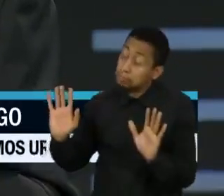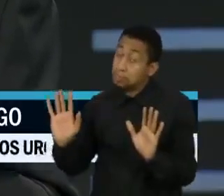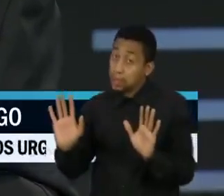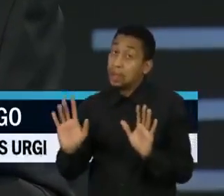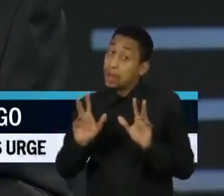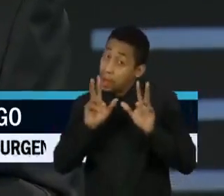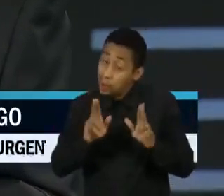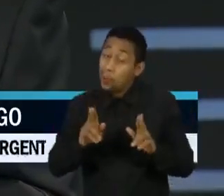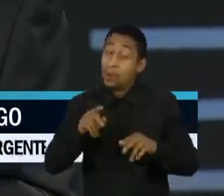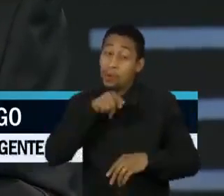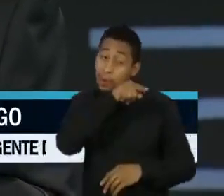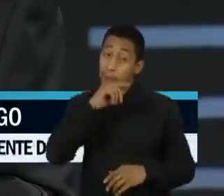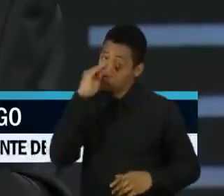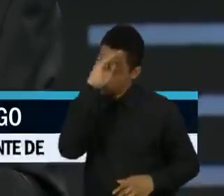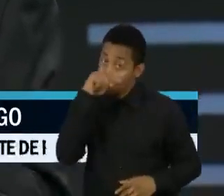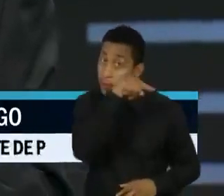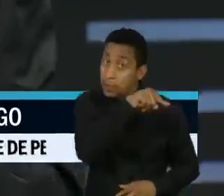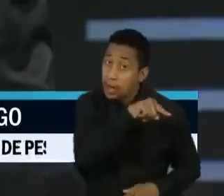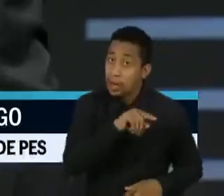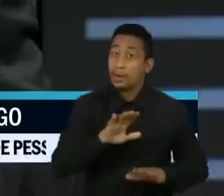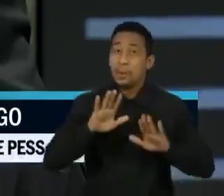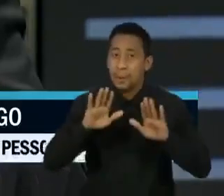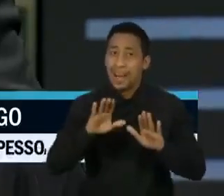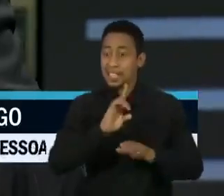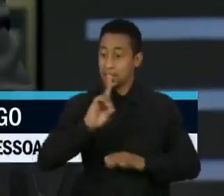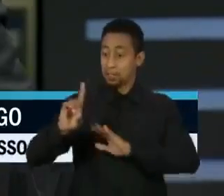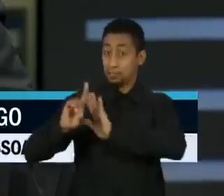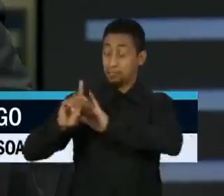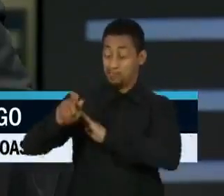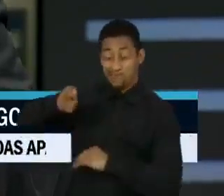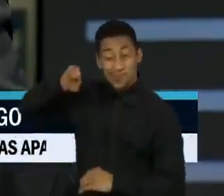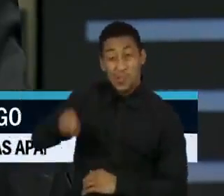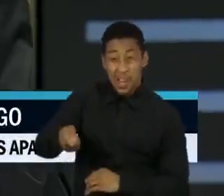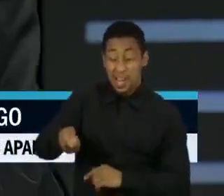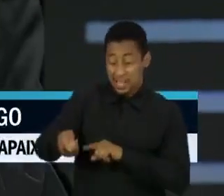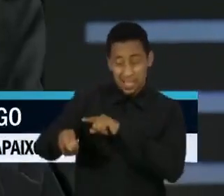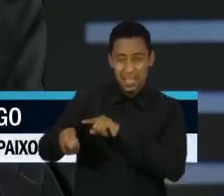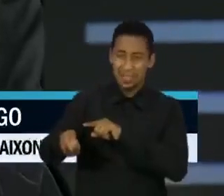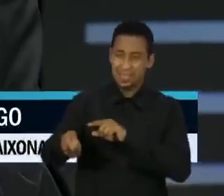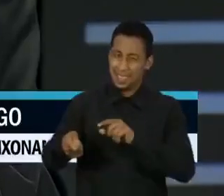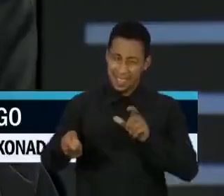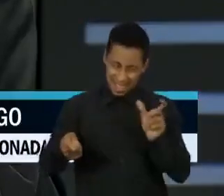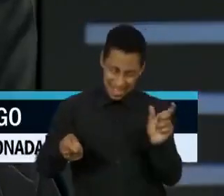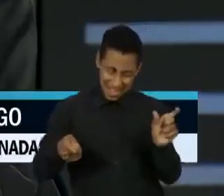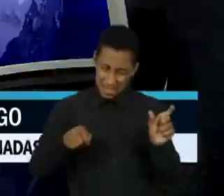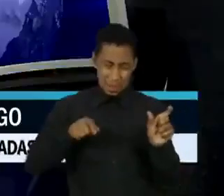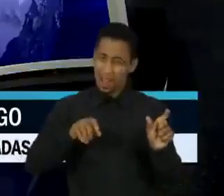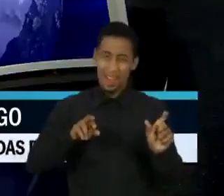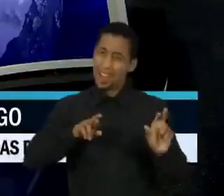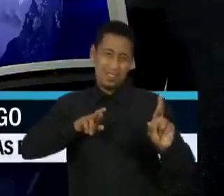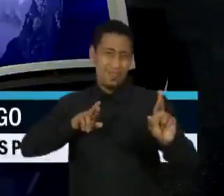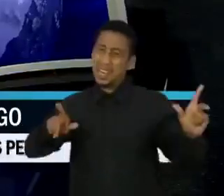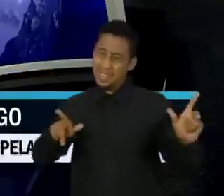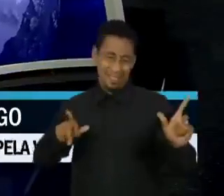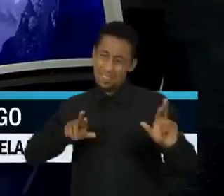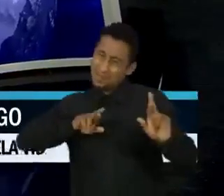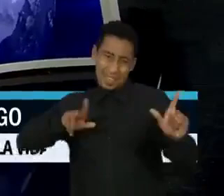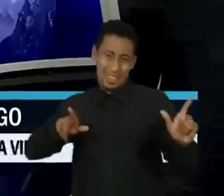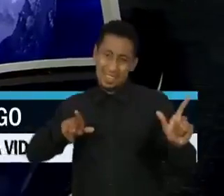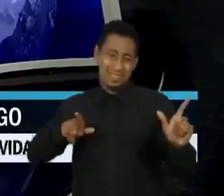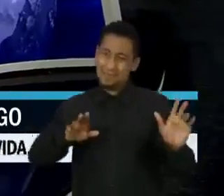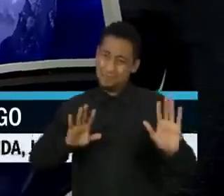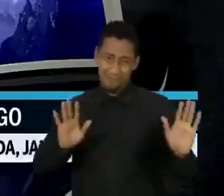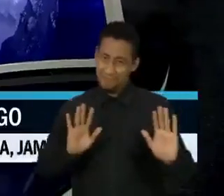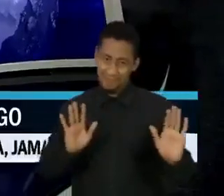que a extrema-direita atualmente ainda está longe, né? E talvez não chegue até lá se não deixar, mas ainda